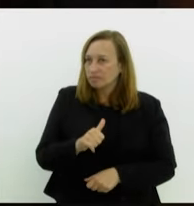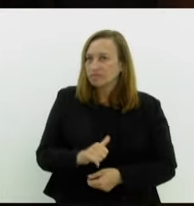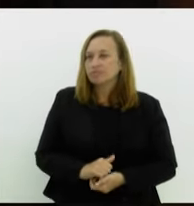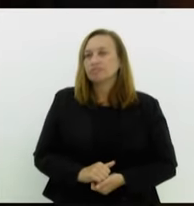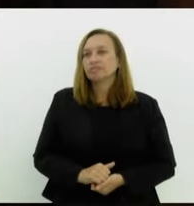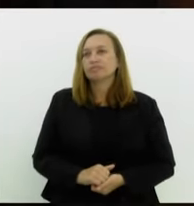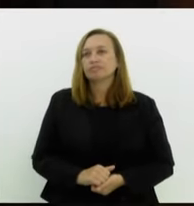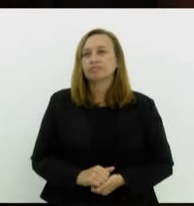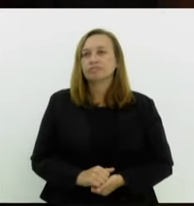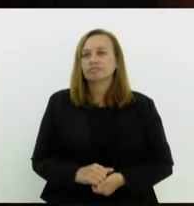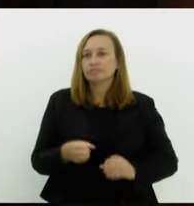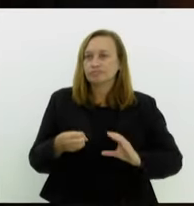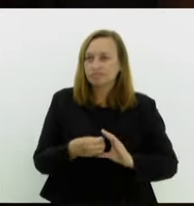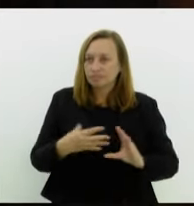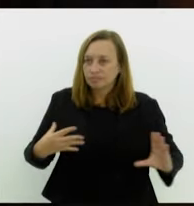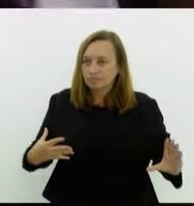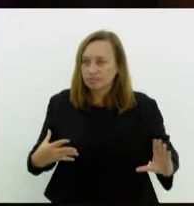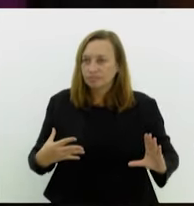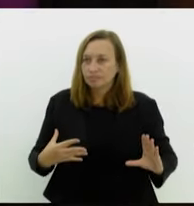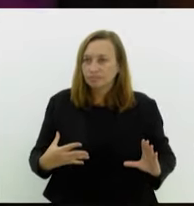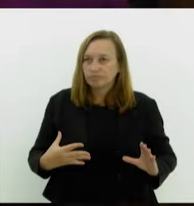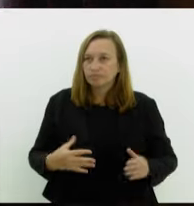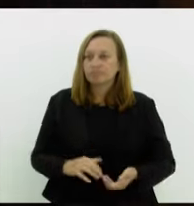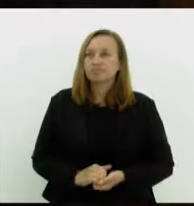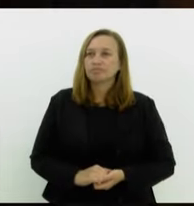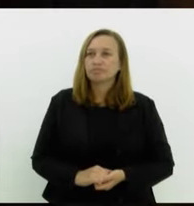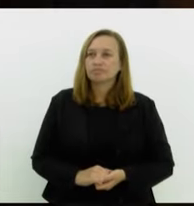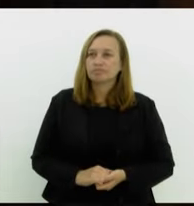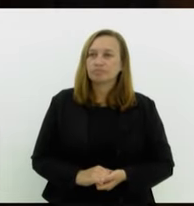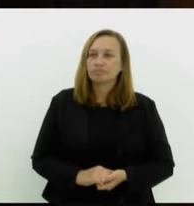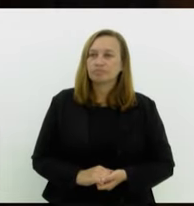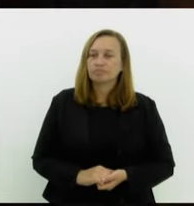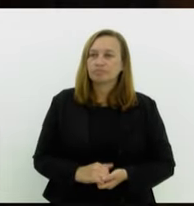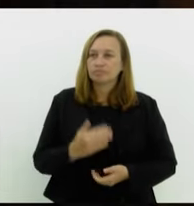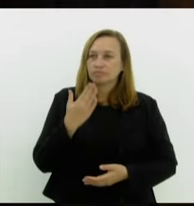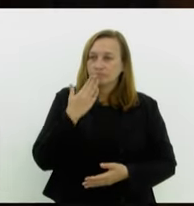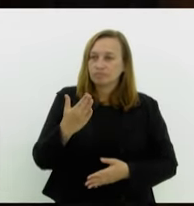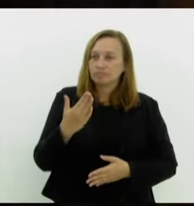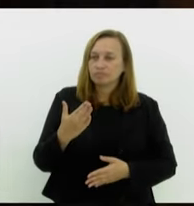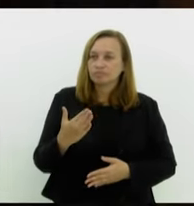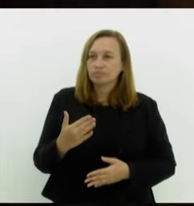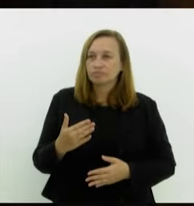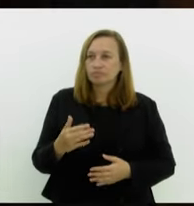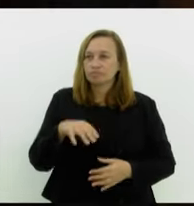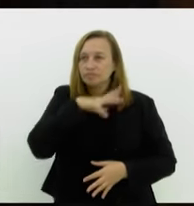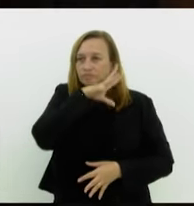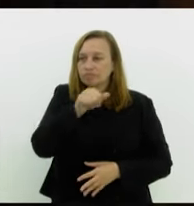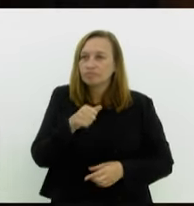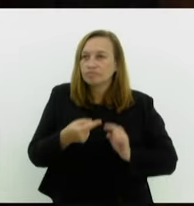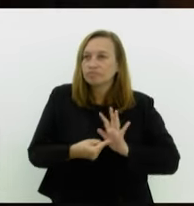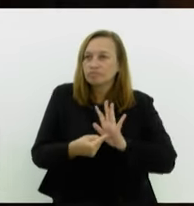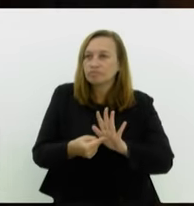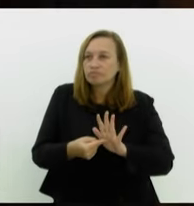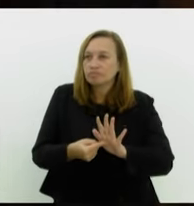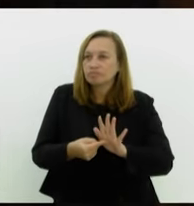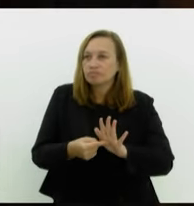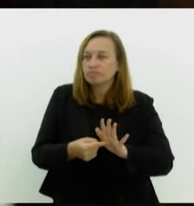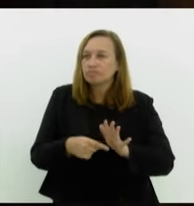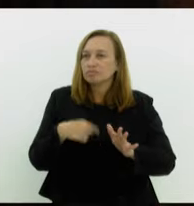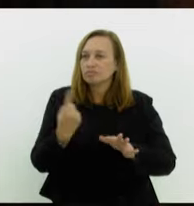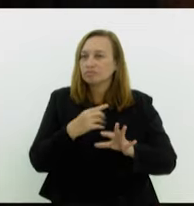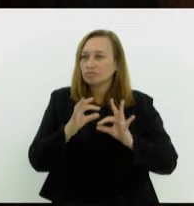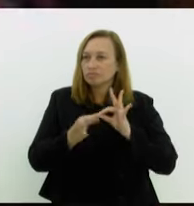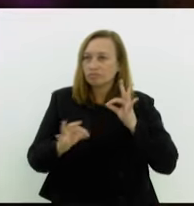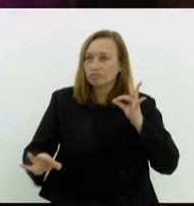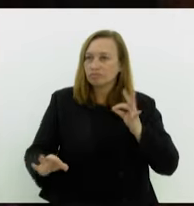aparência com animais de todo tipo e isso nos mostra quão longe nós